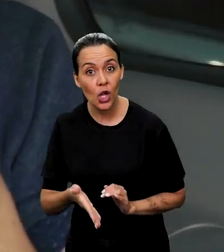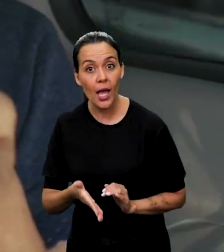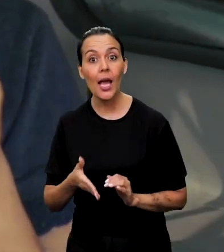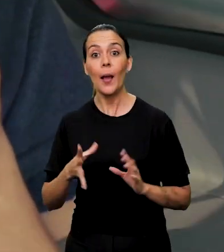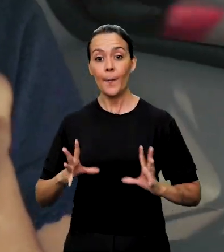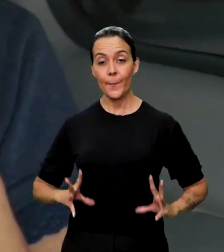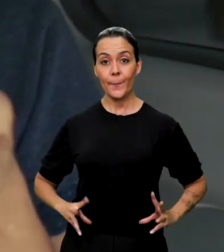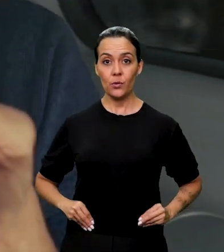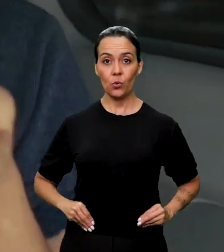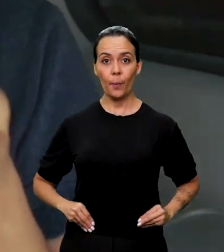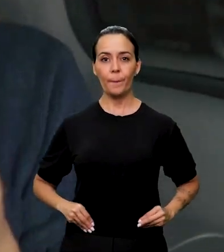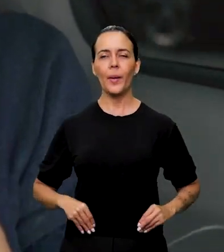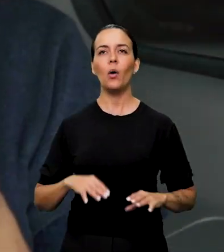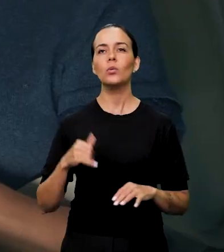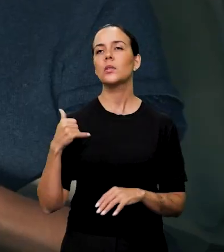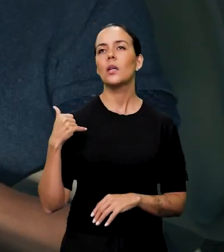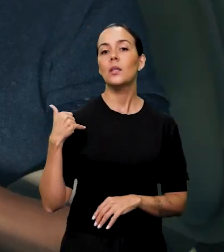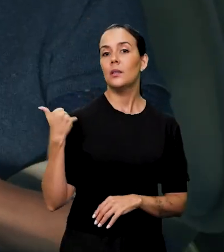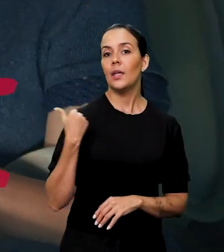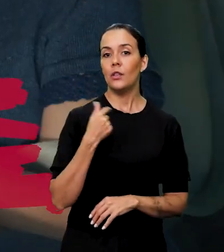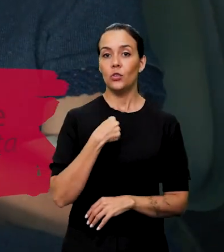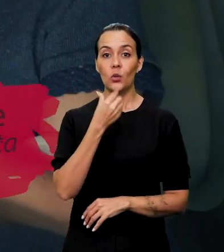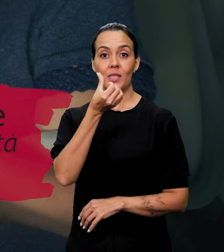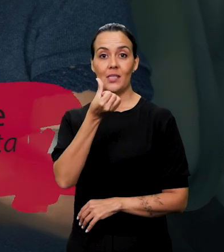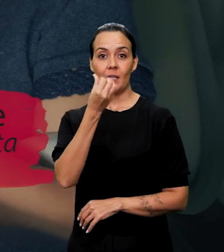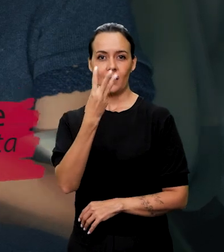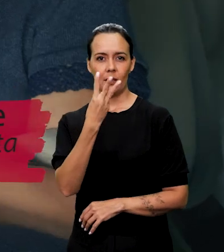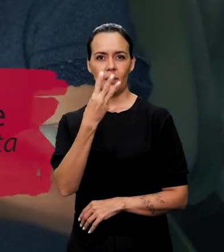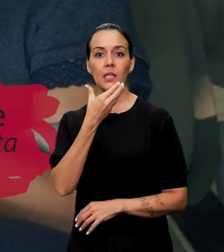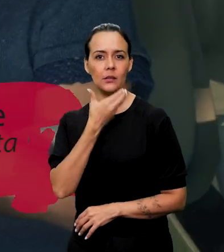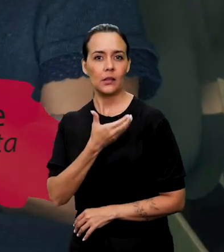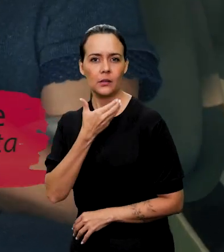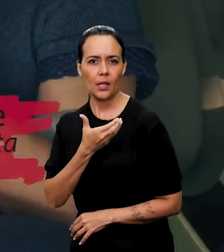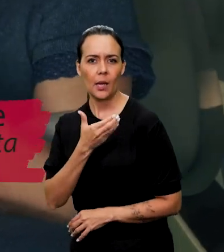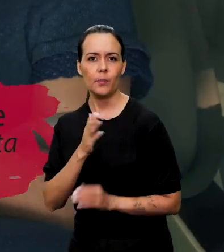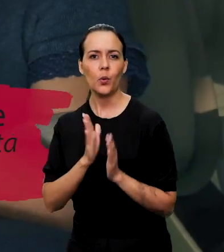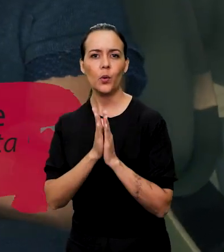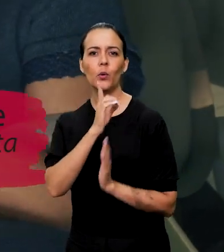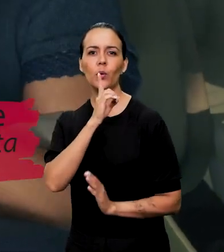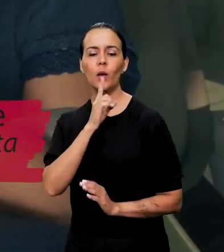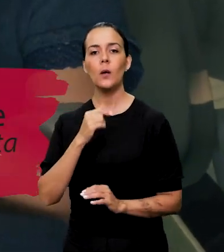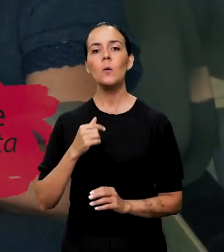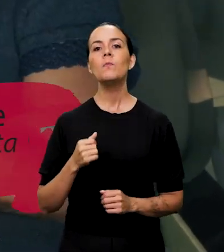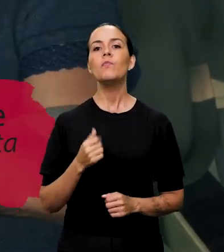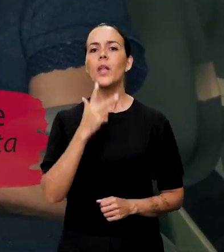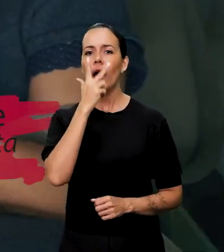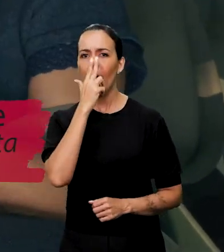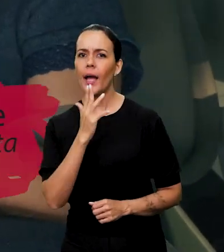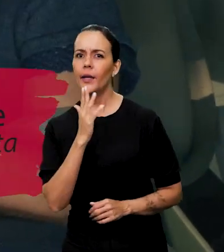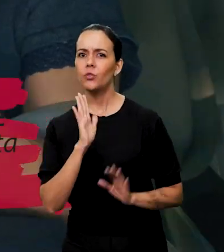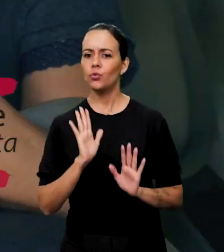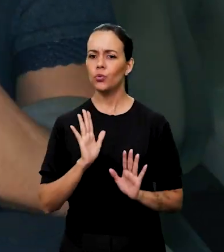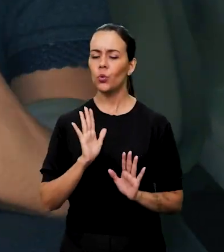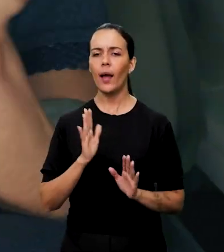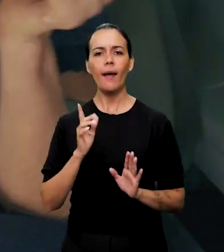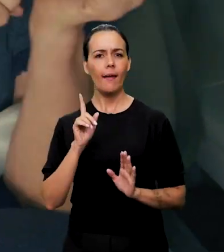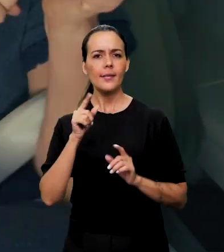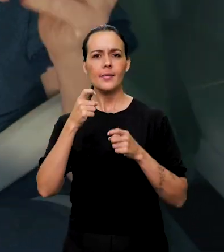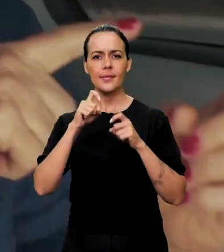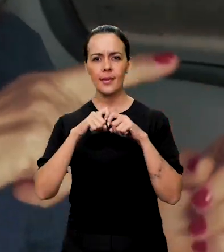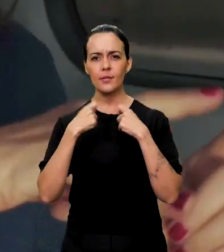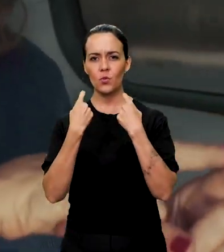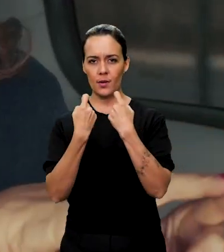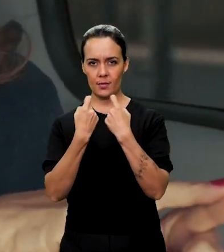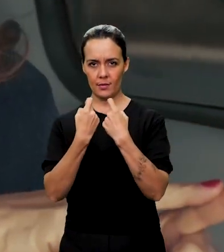fazer 63 em dezembro. Atriz, Eu humorista acho e que a escritora. sexualidade É branca de cabelos castanhos. na maturidade, ela é